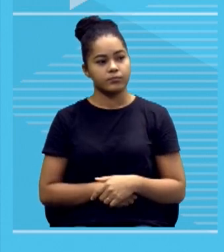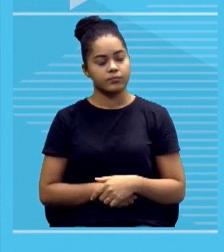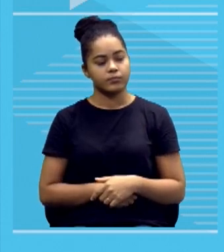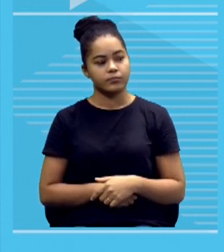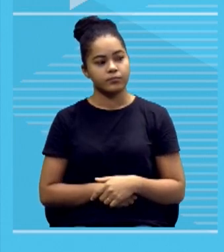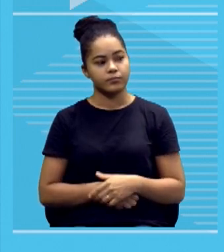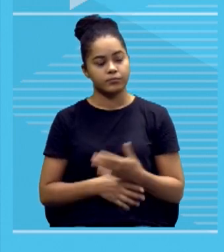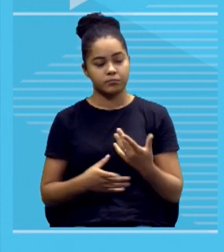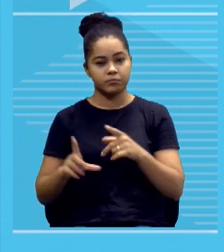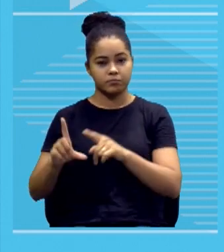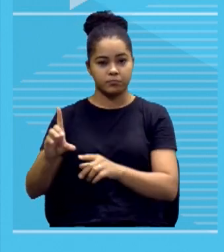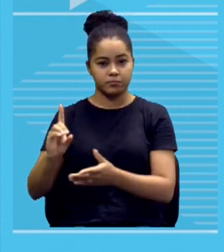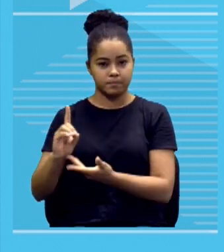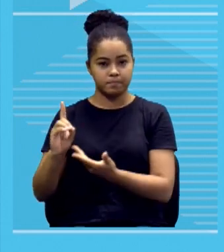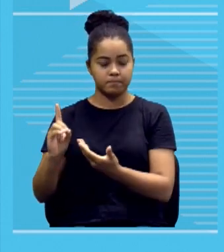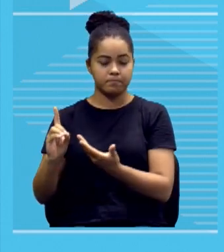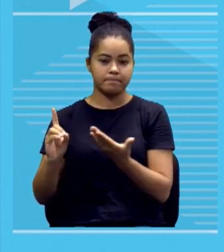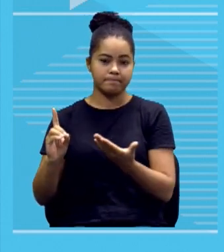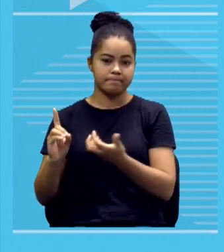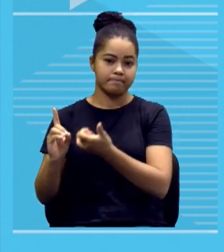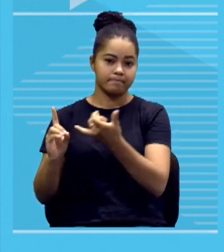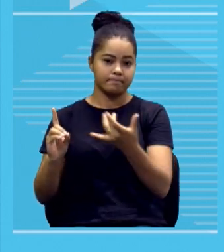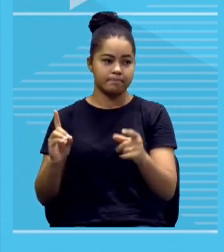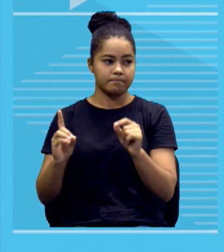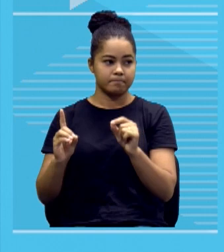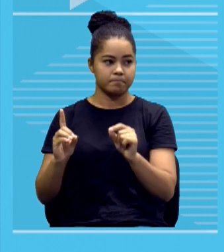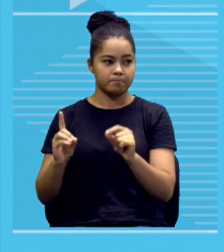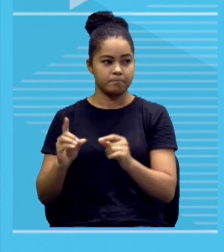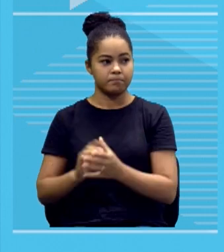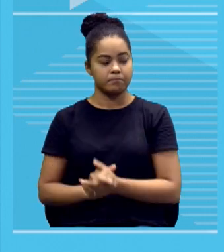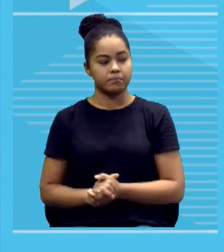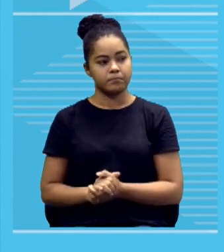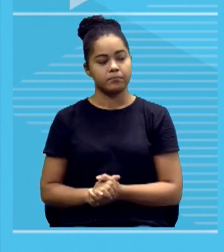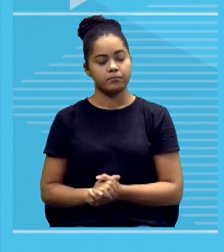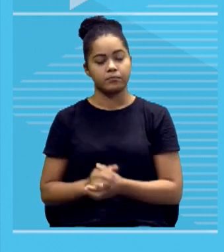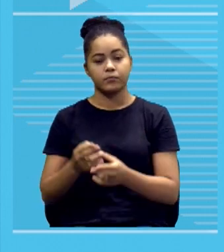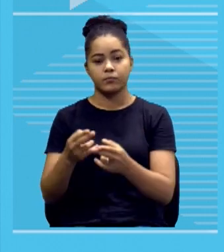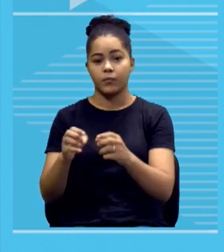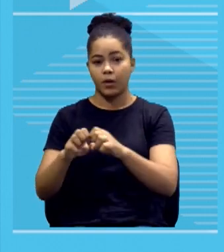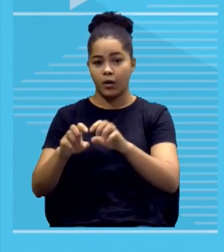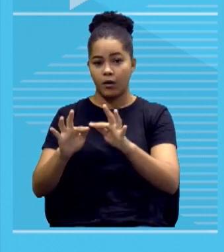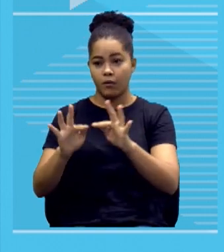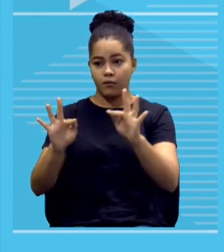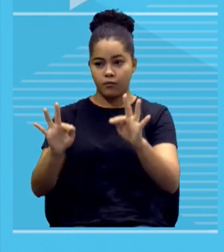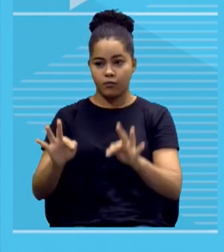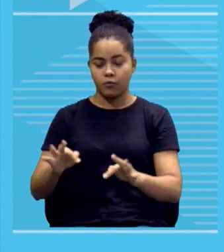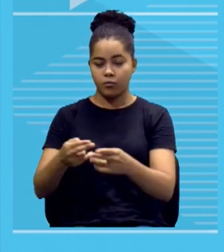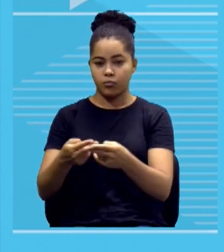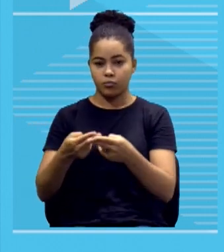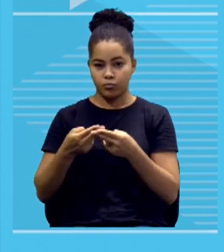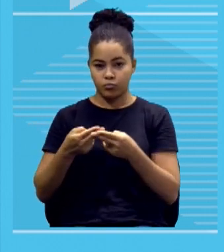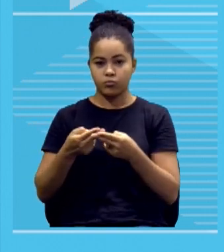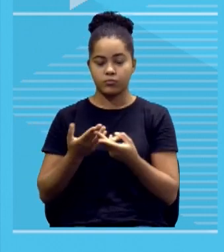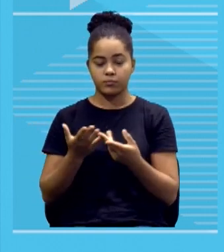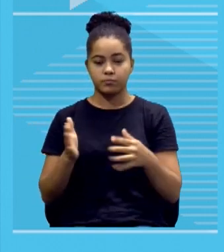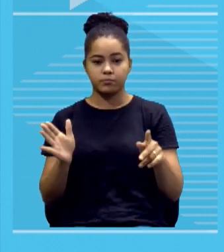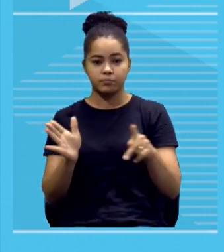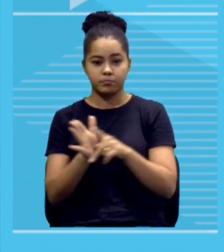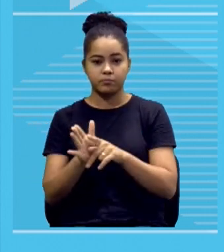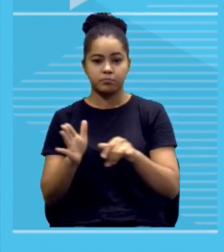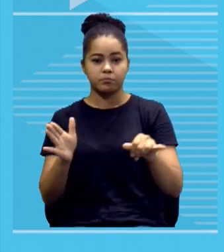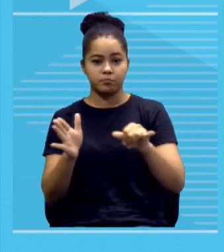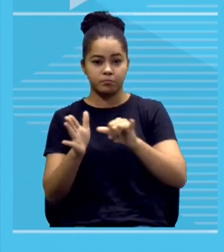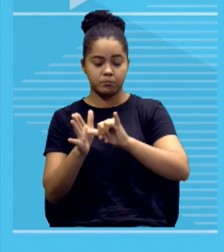A letra D falou o seguinte: você usa a equação do gerador,